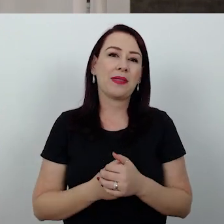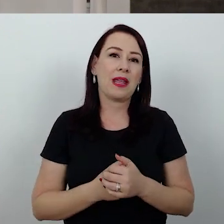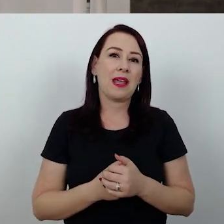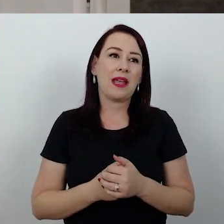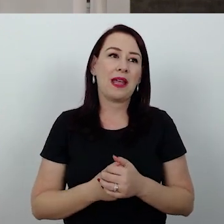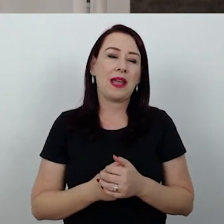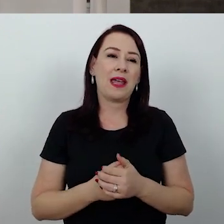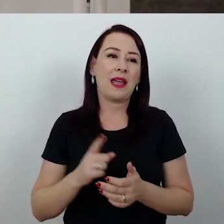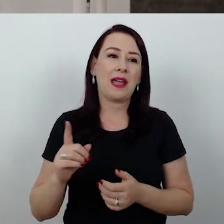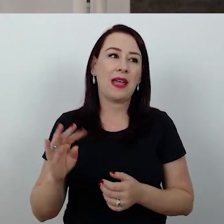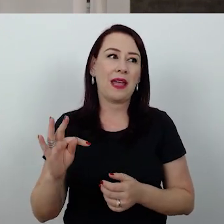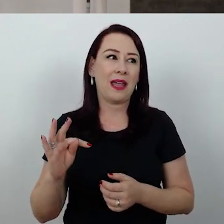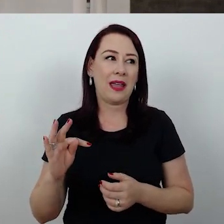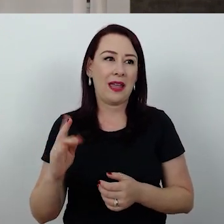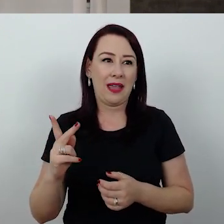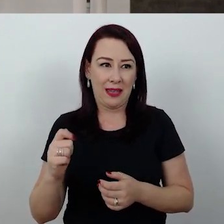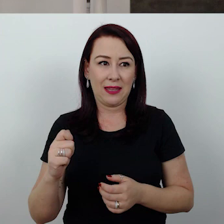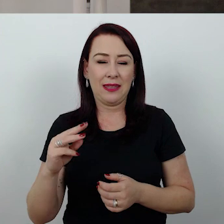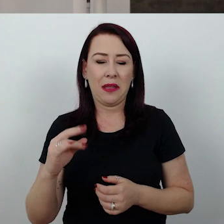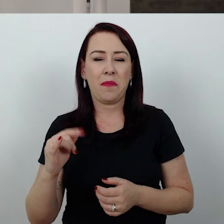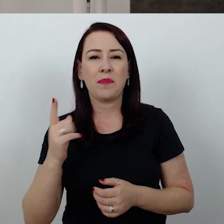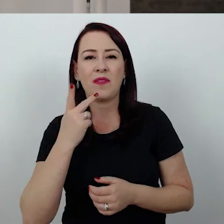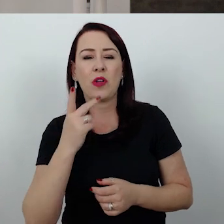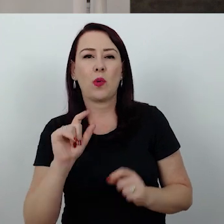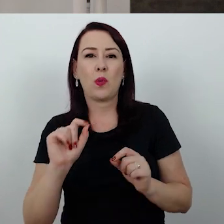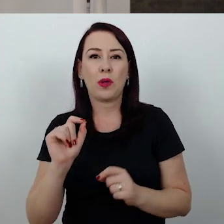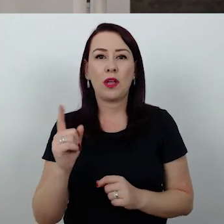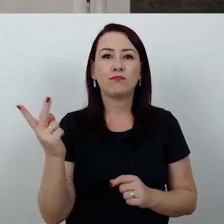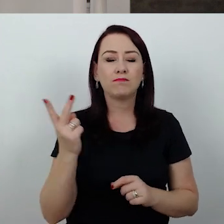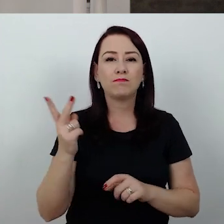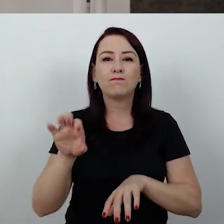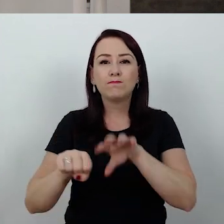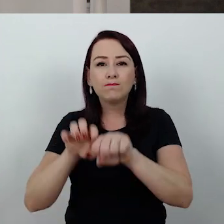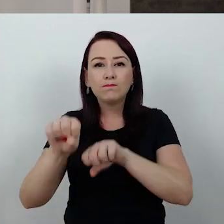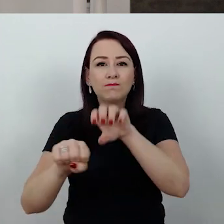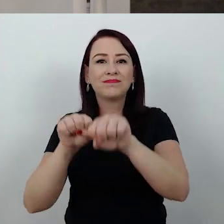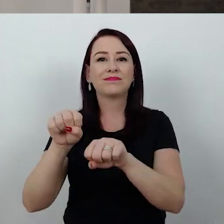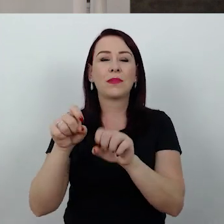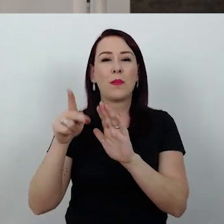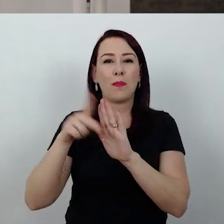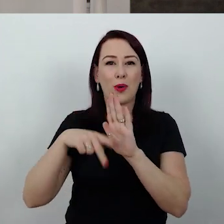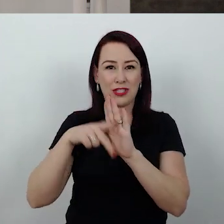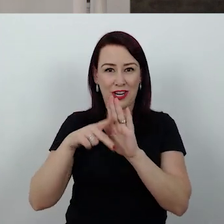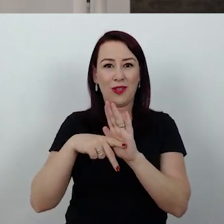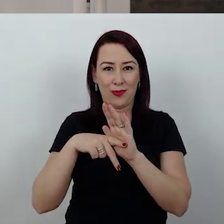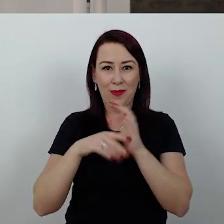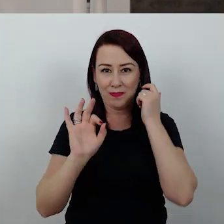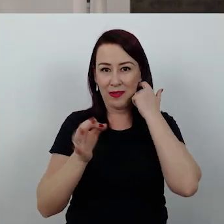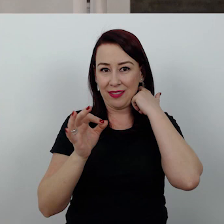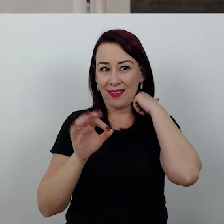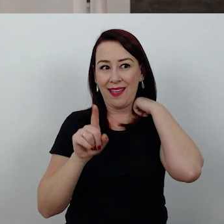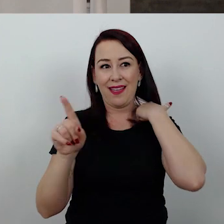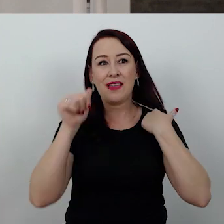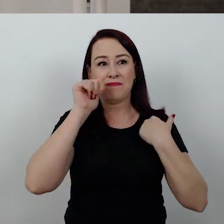fala da Tami é a questão da atuação ativa. Vocês fizeram uma busca ativa de projetos a partir da construção da Film Commission, não é